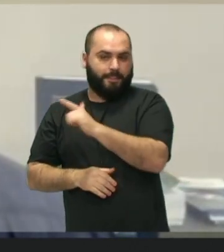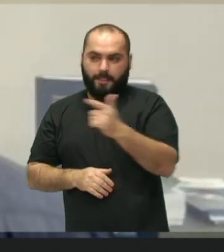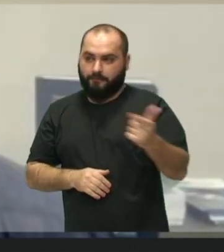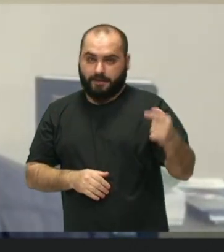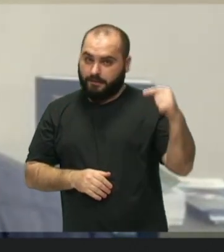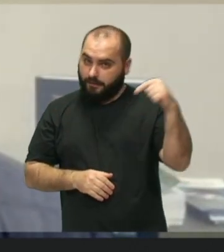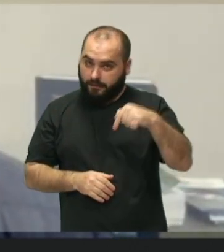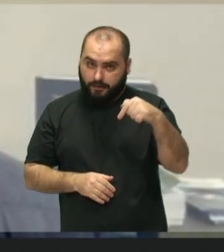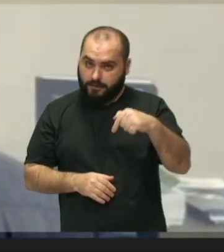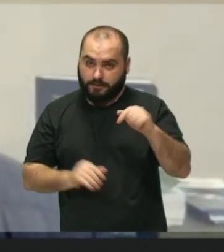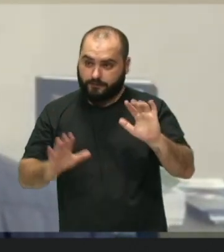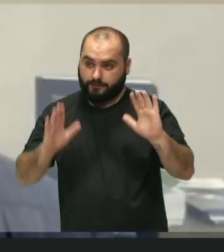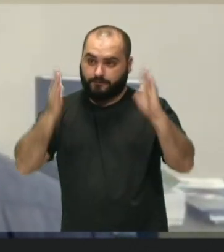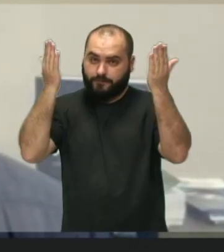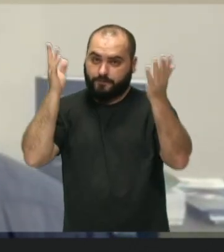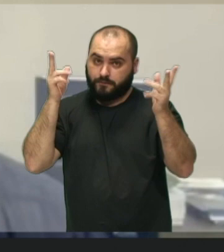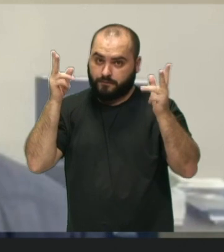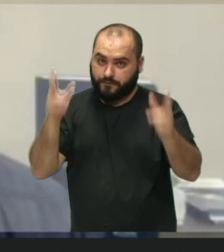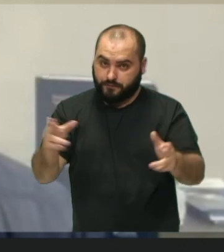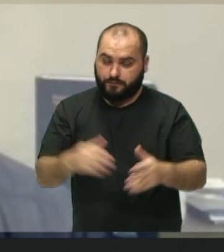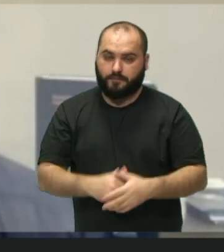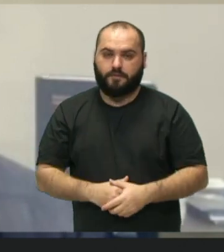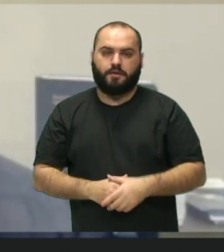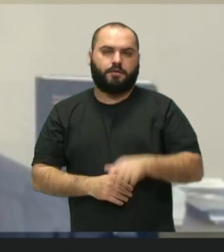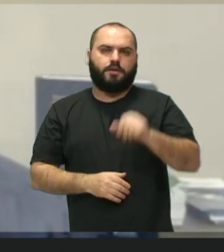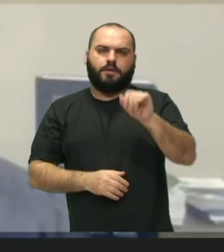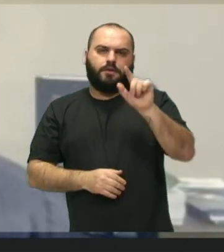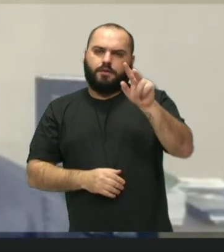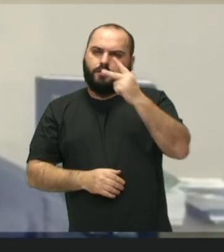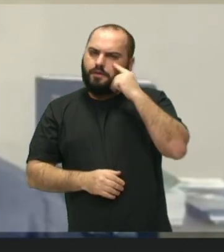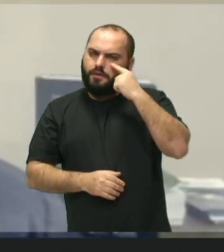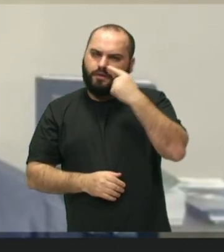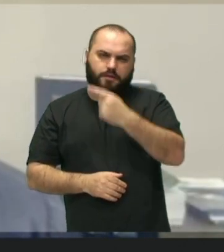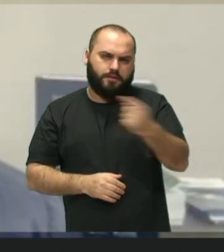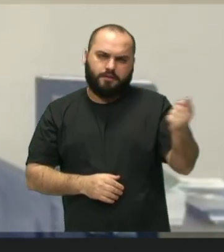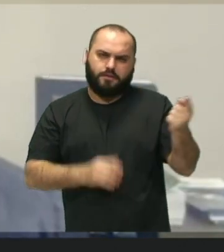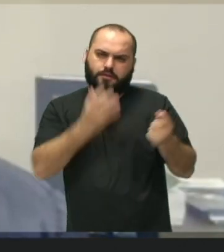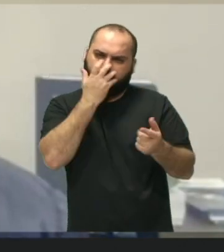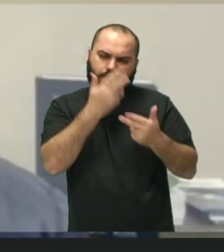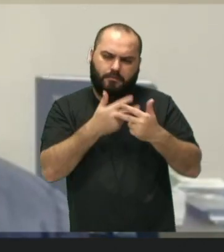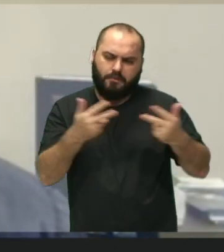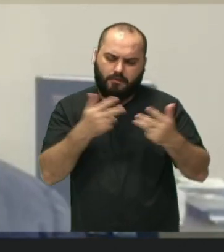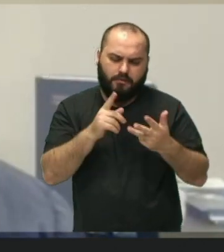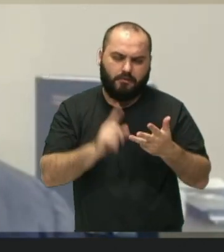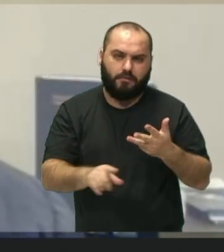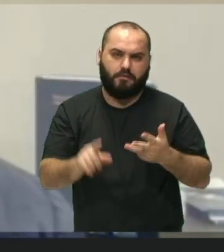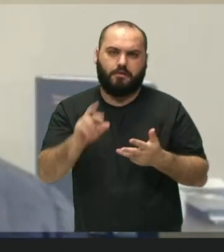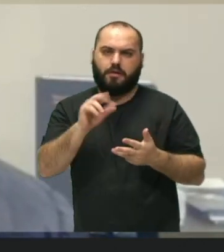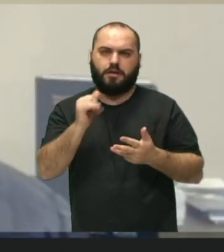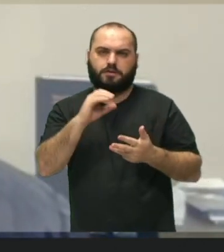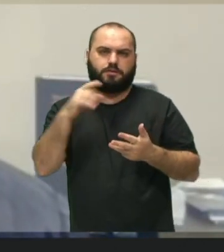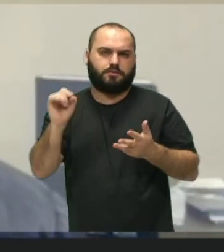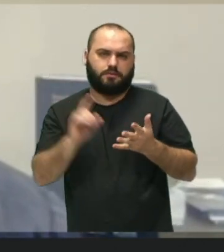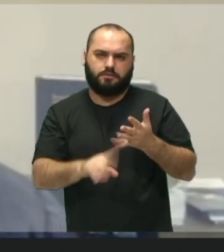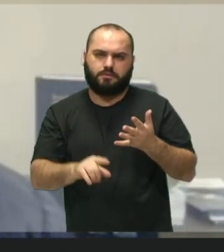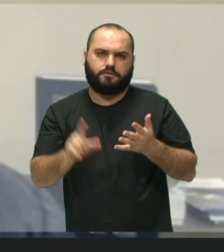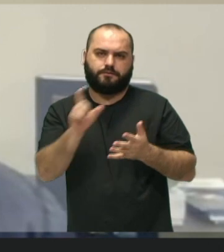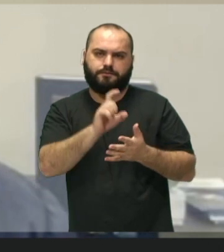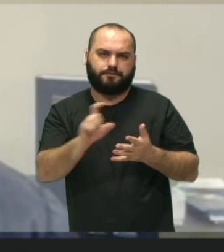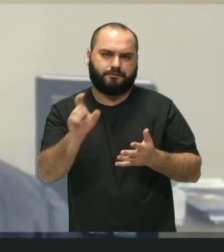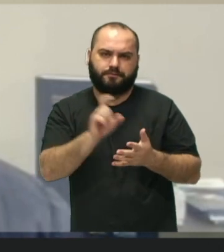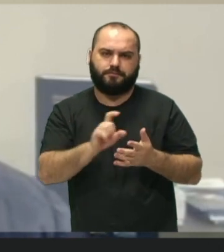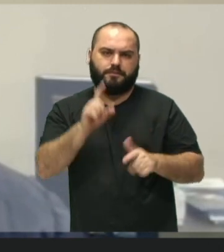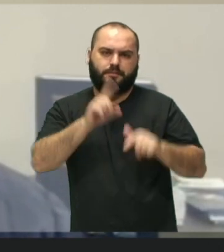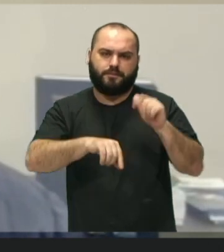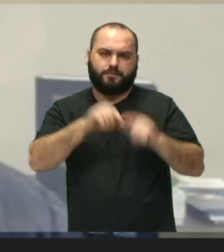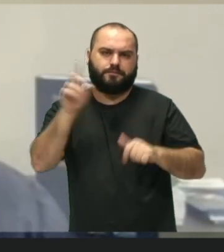neste ano, então se você é do ramo de agropecuário, vende animais, rações, inseticidas, herbicidas,